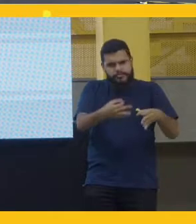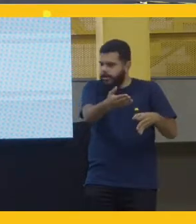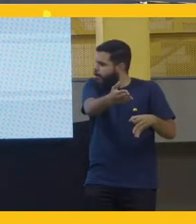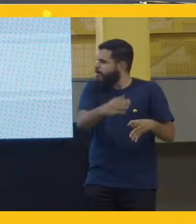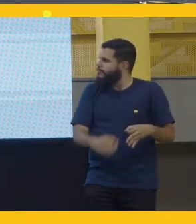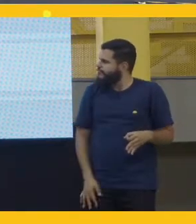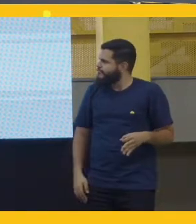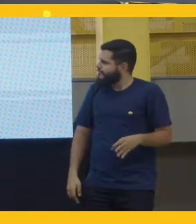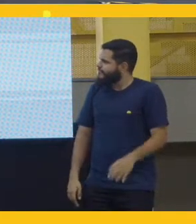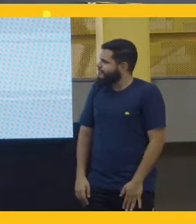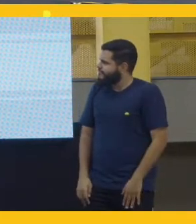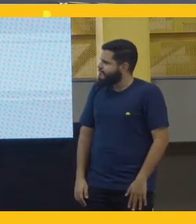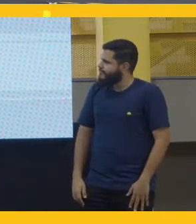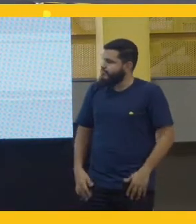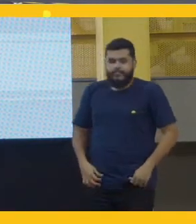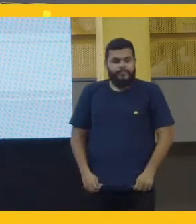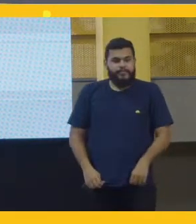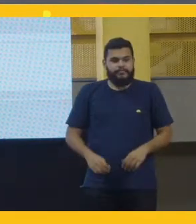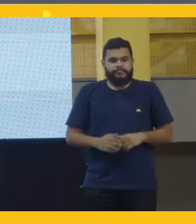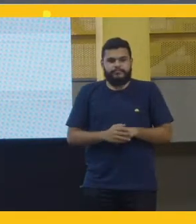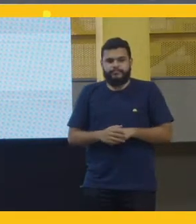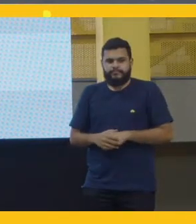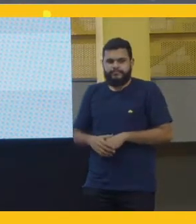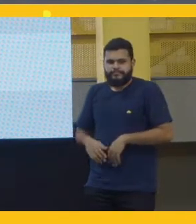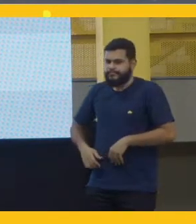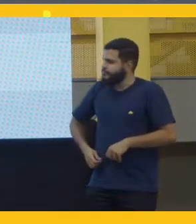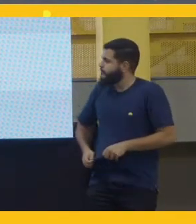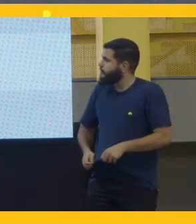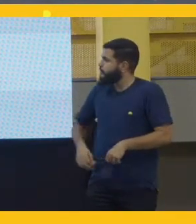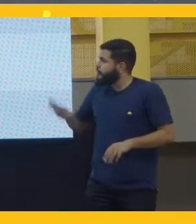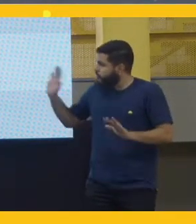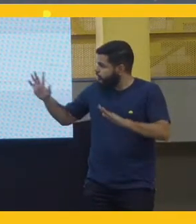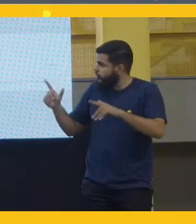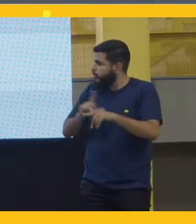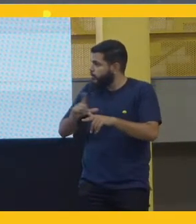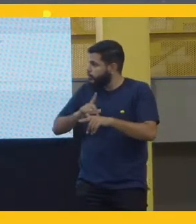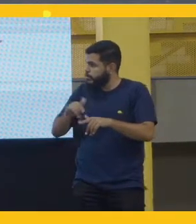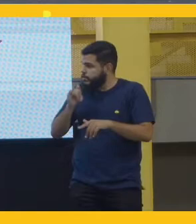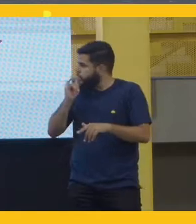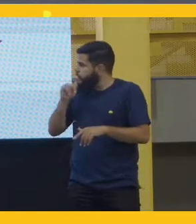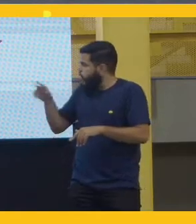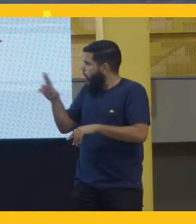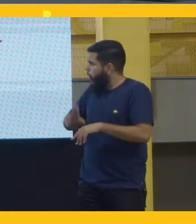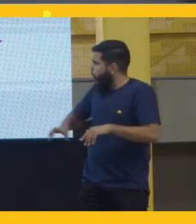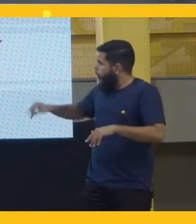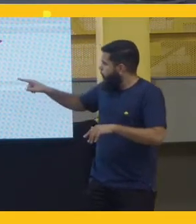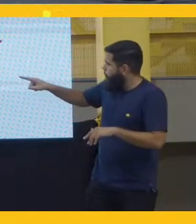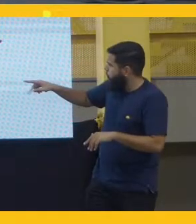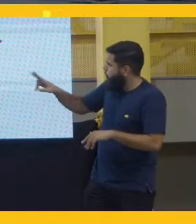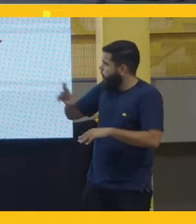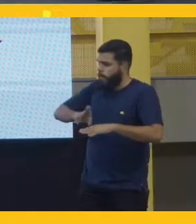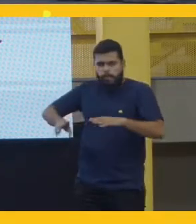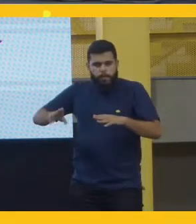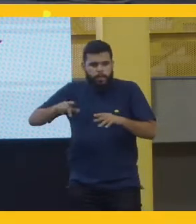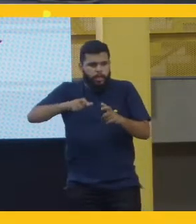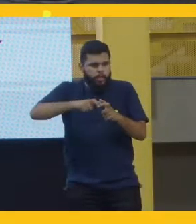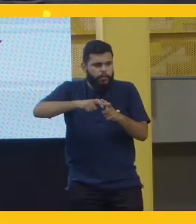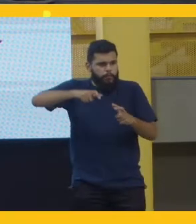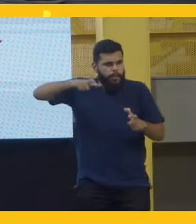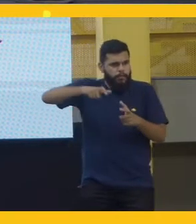Ah, mas a diferença nesse problema é que ao invés de ele utilizar um papel magenta, ele vai utilizar um